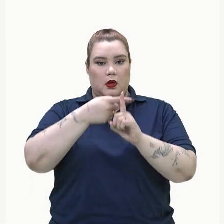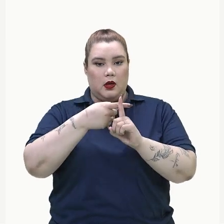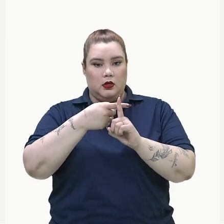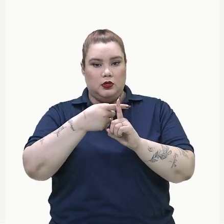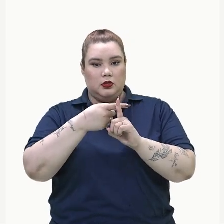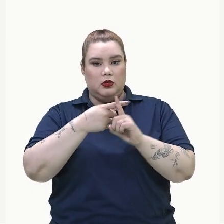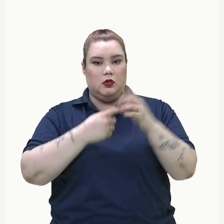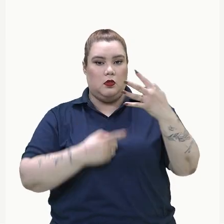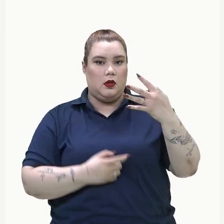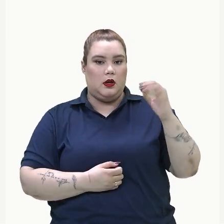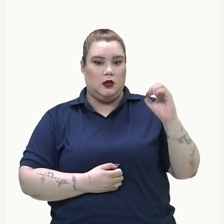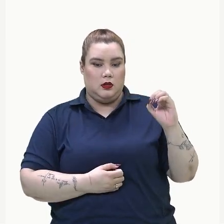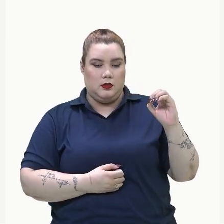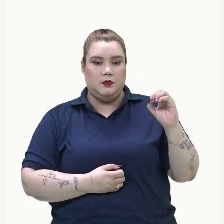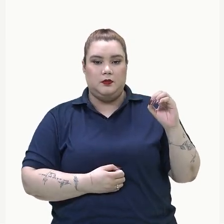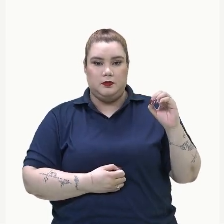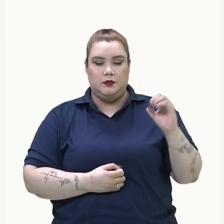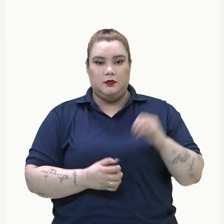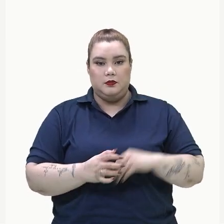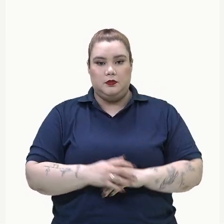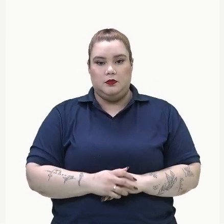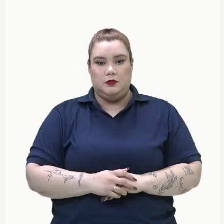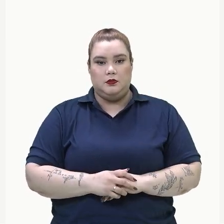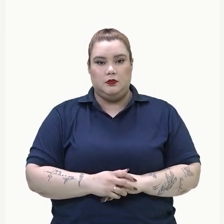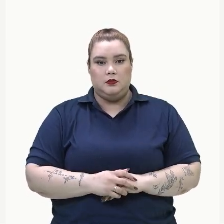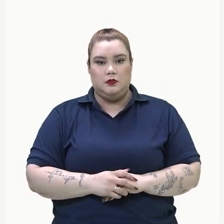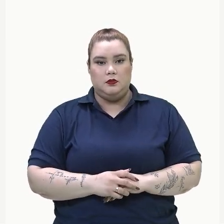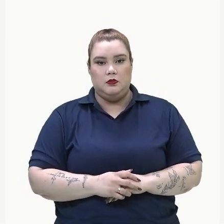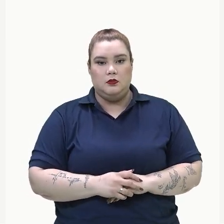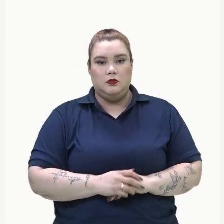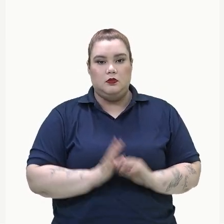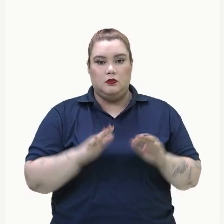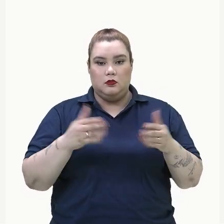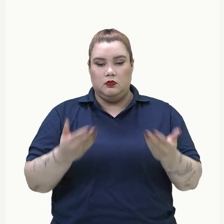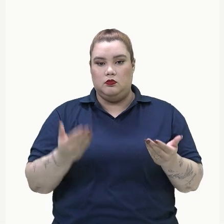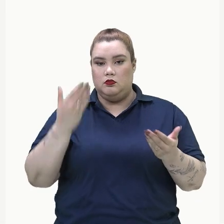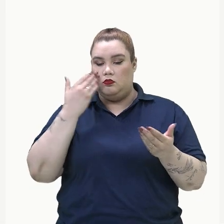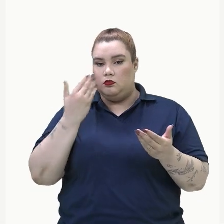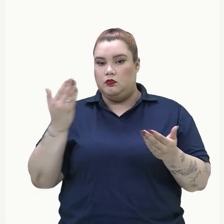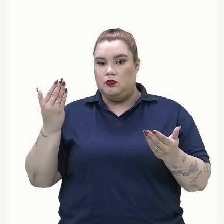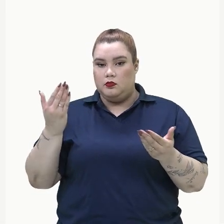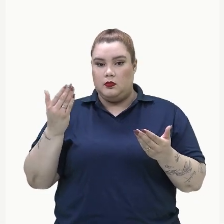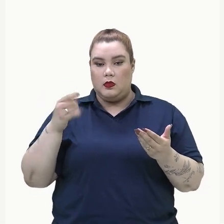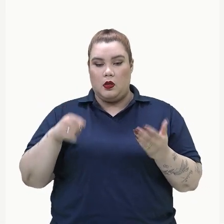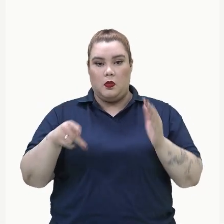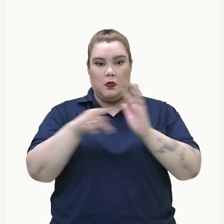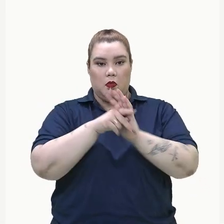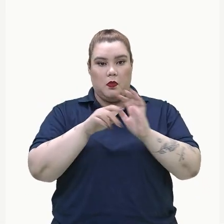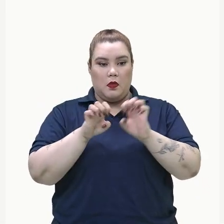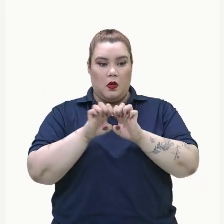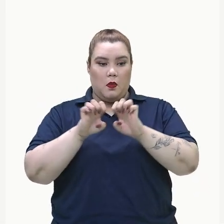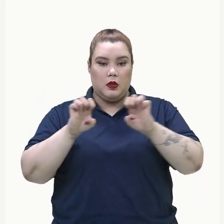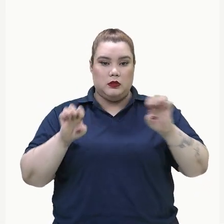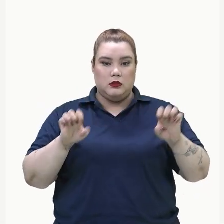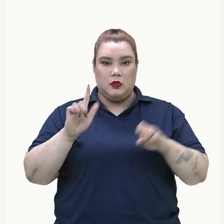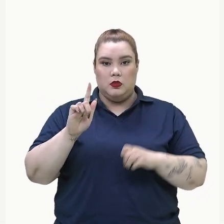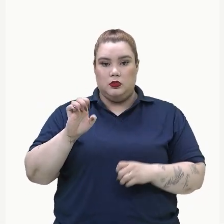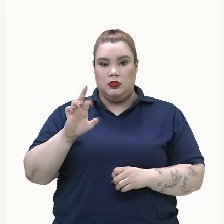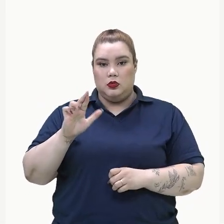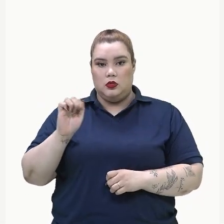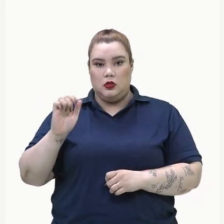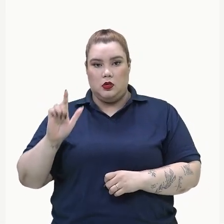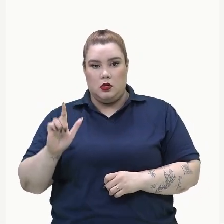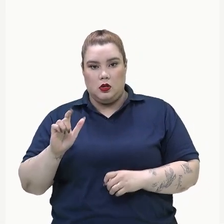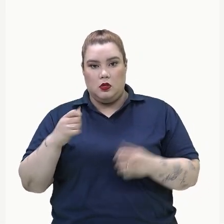mais 40, tá? Para escrever na forma geral, a gente costuma colocar